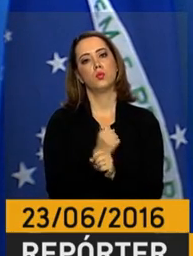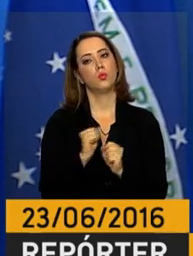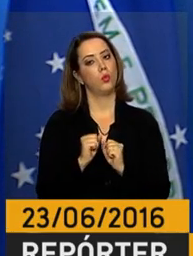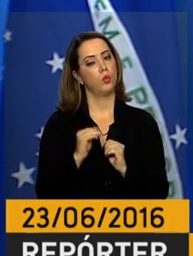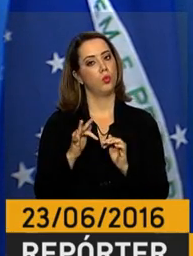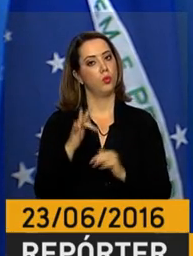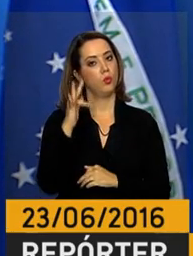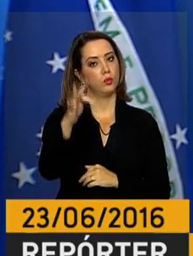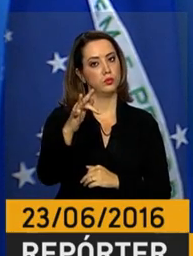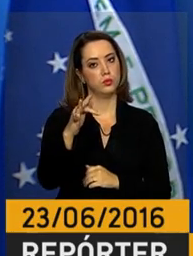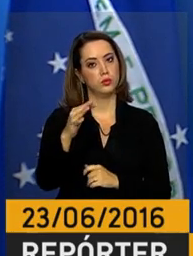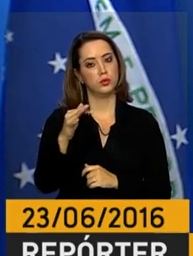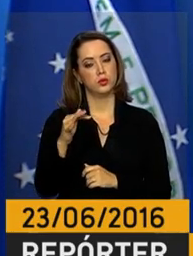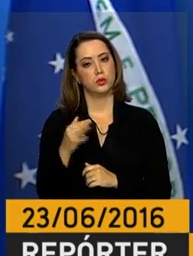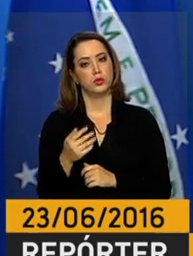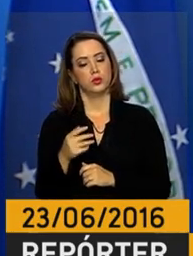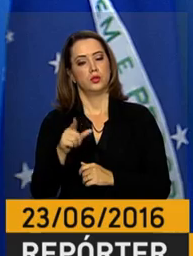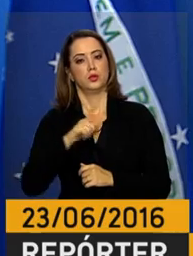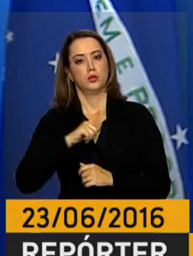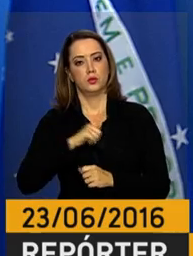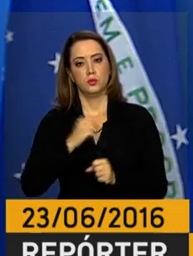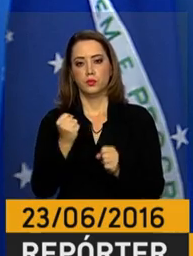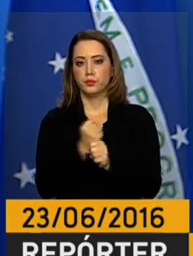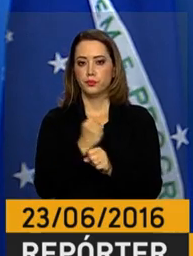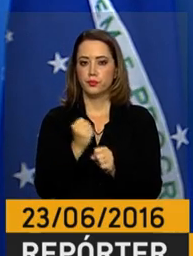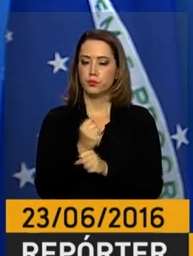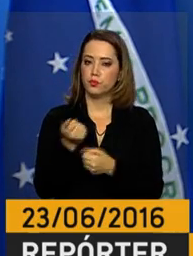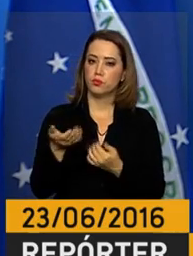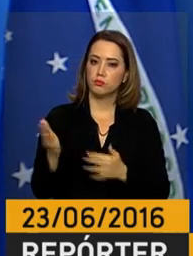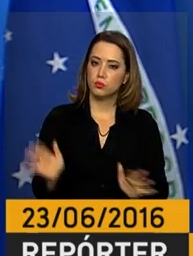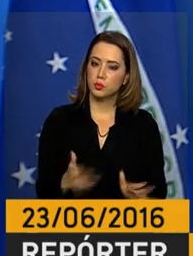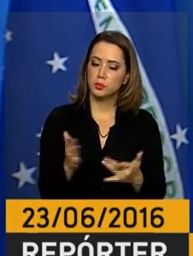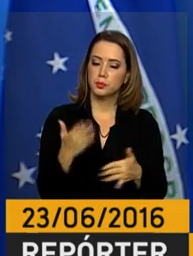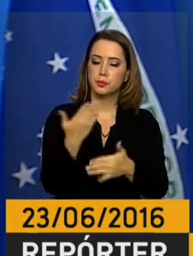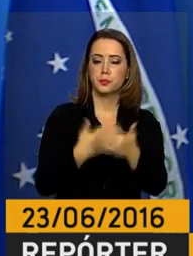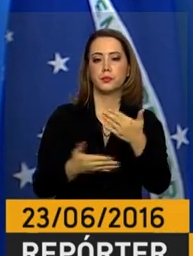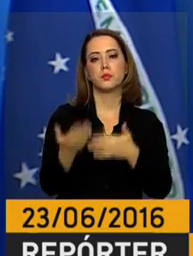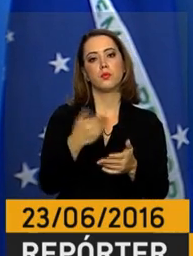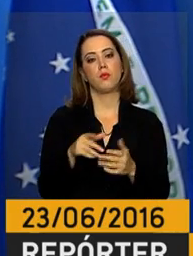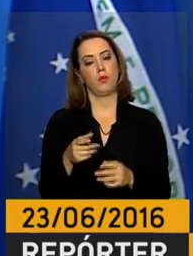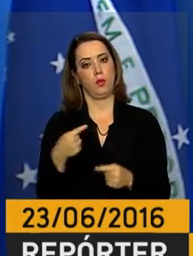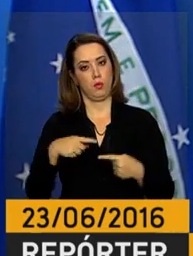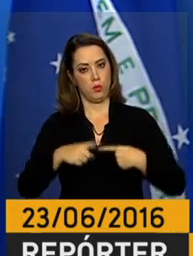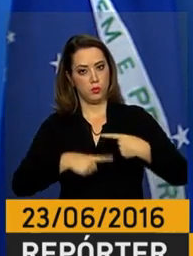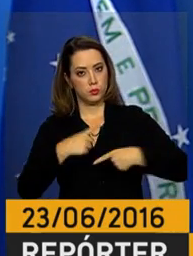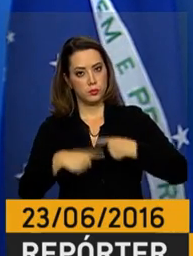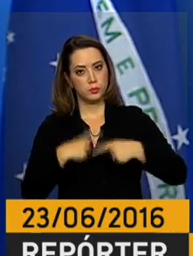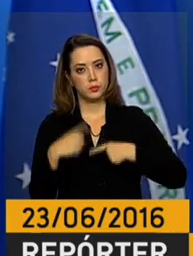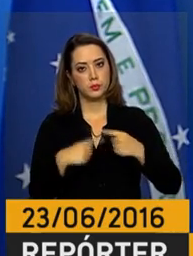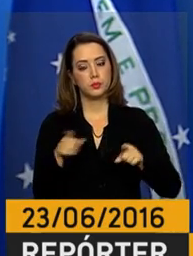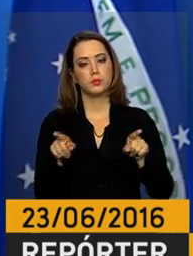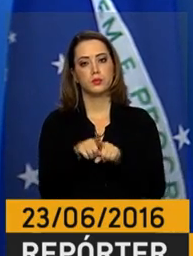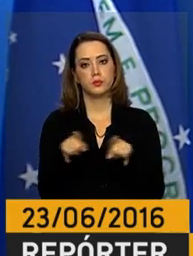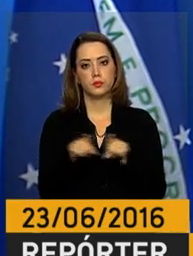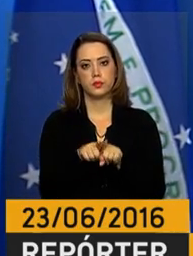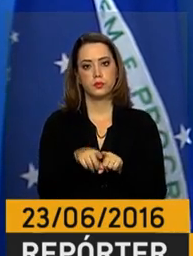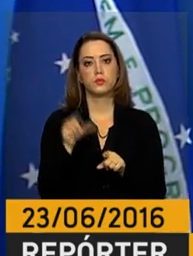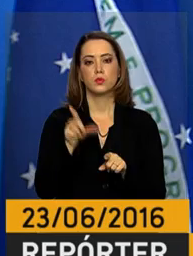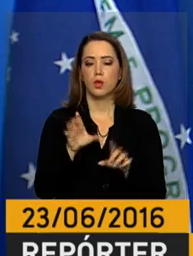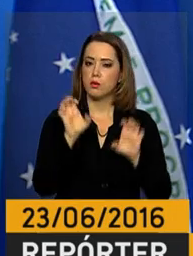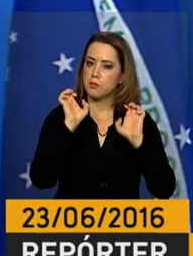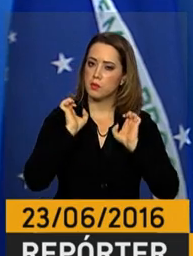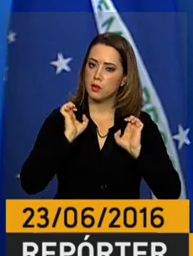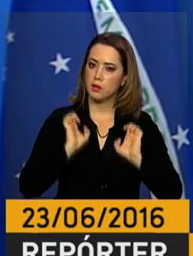Econômica com o construtivo ambiente político e com a e com a prevalência dos padrões